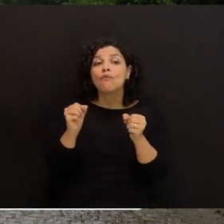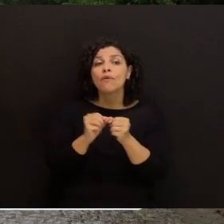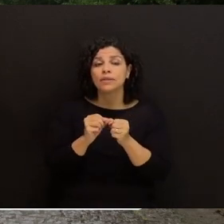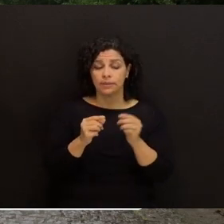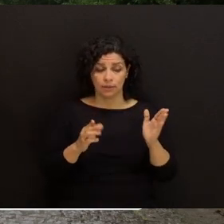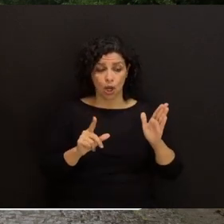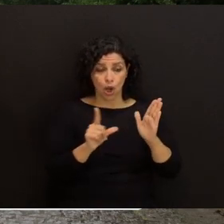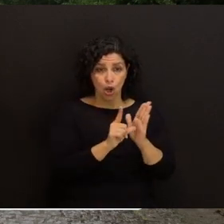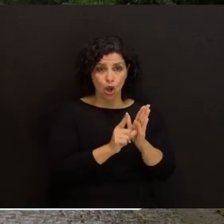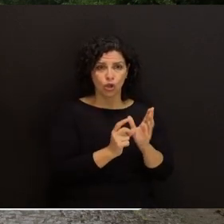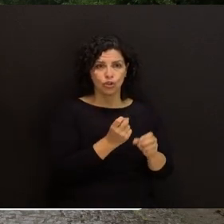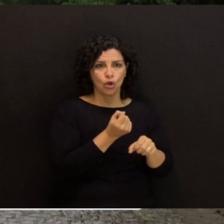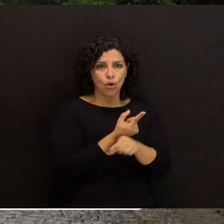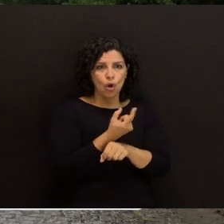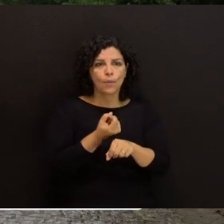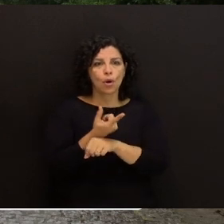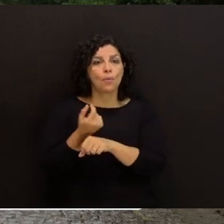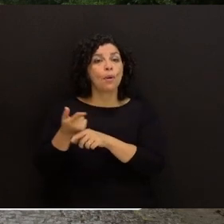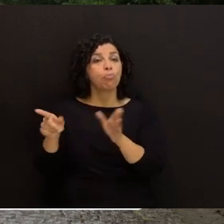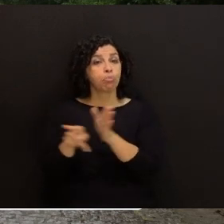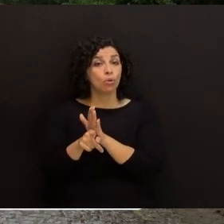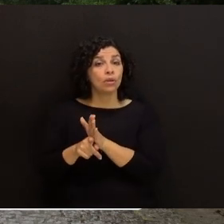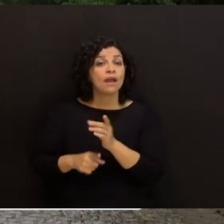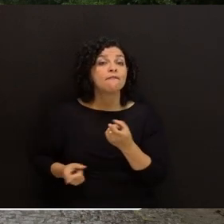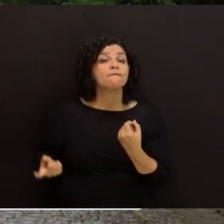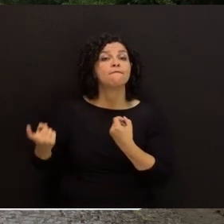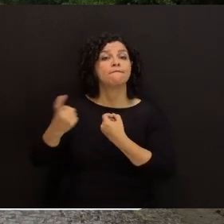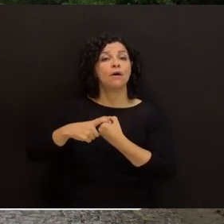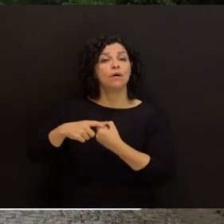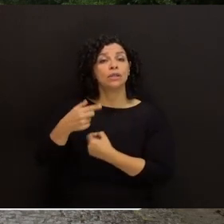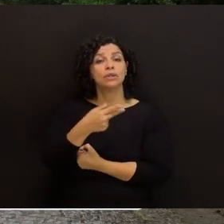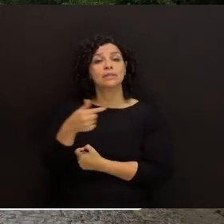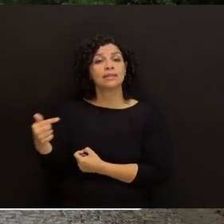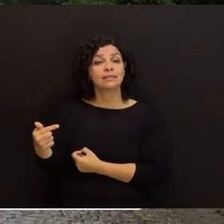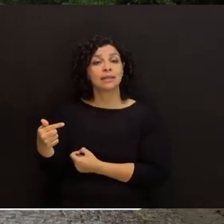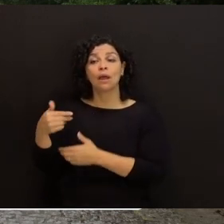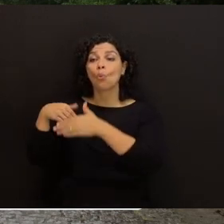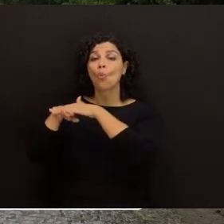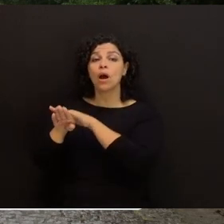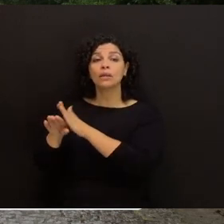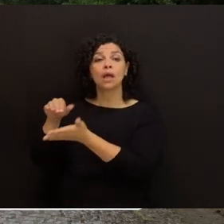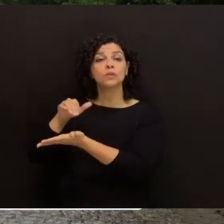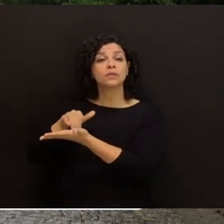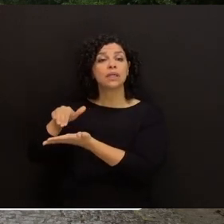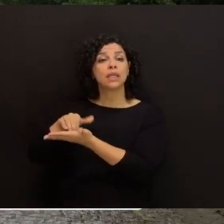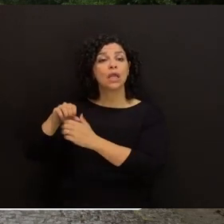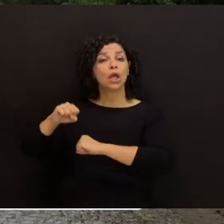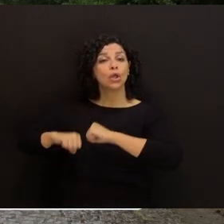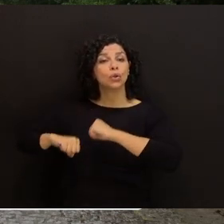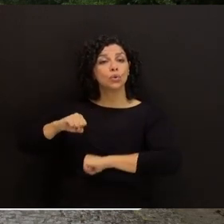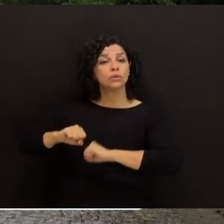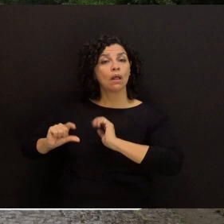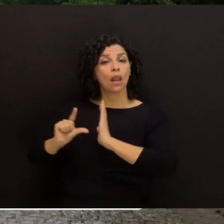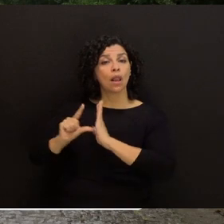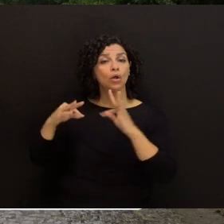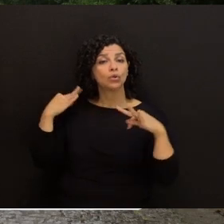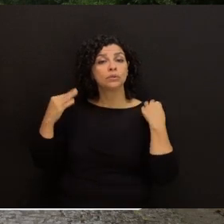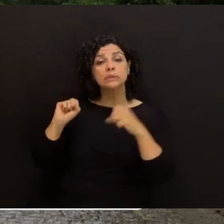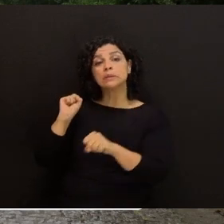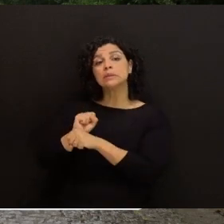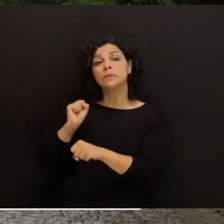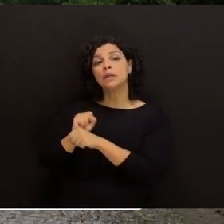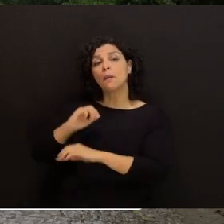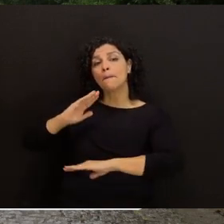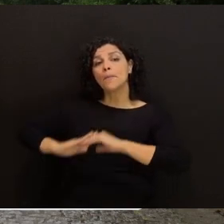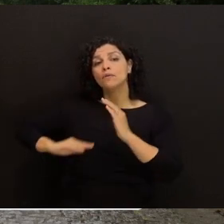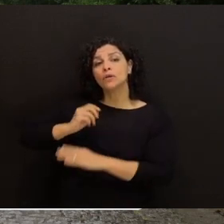caminho do vinho pela br-277 estocadas dentro da secretaria de indústria Comércio e turismo aguardando ser